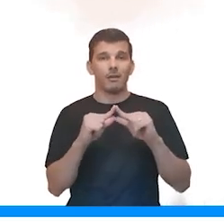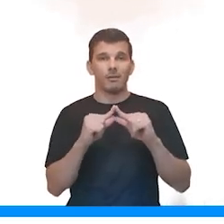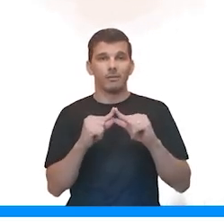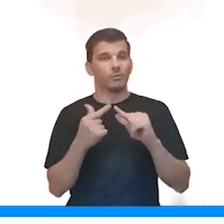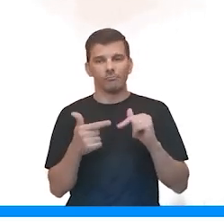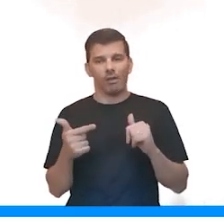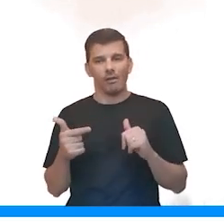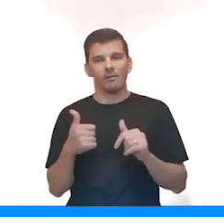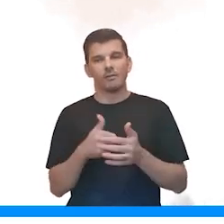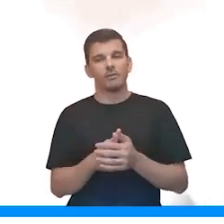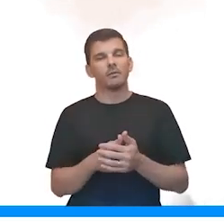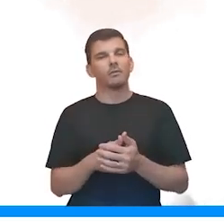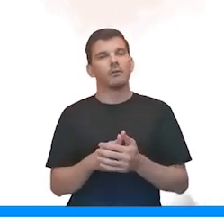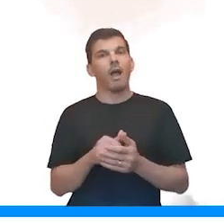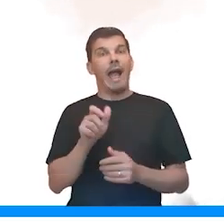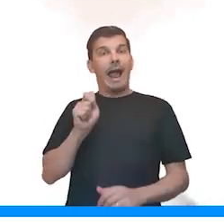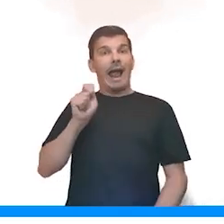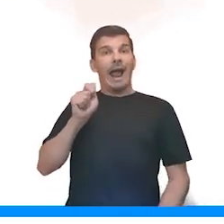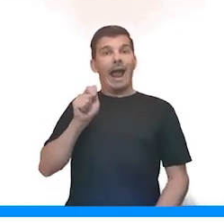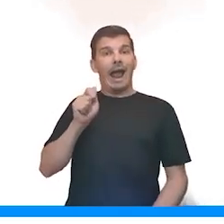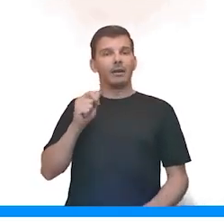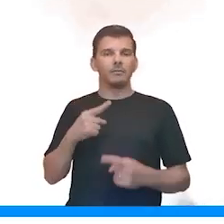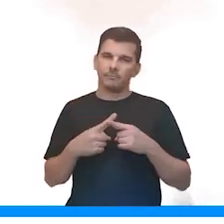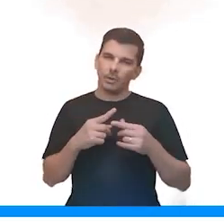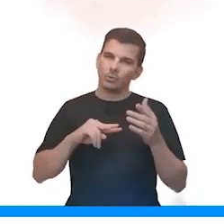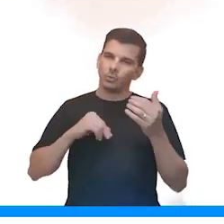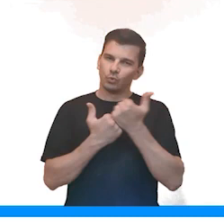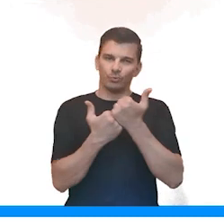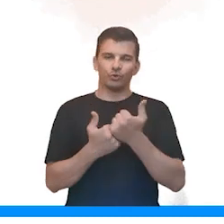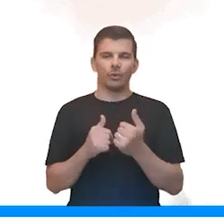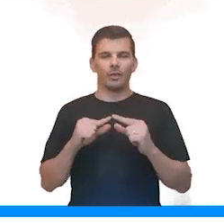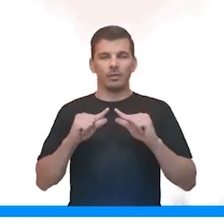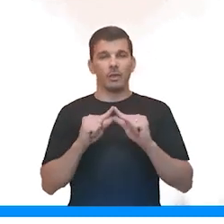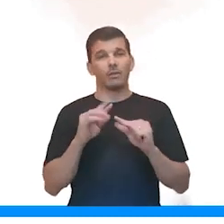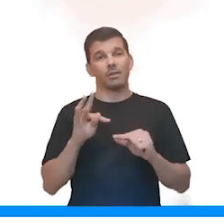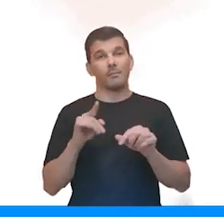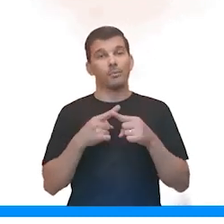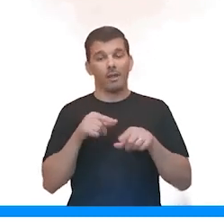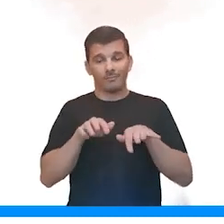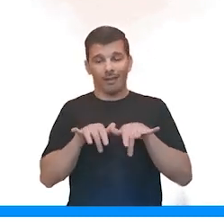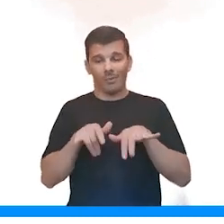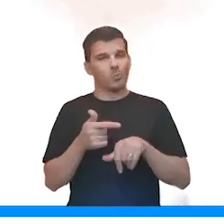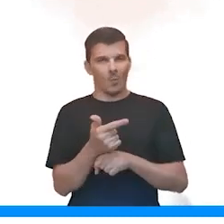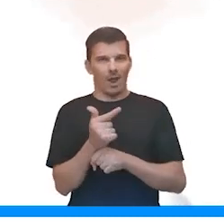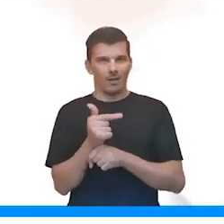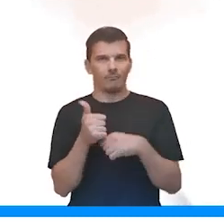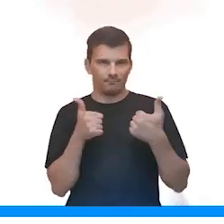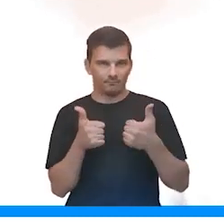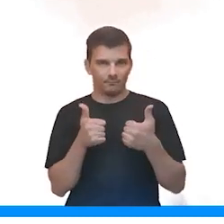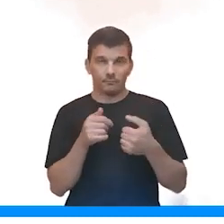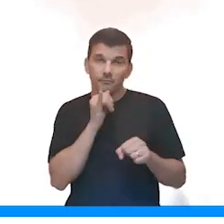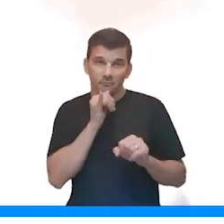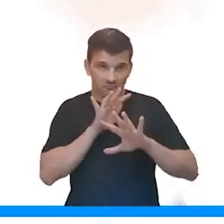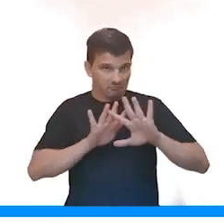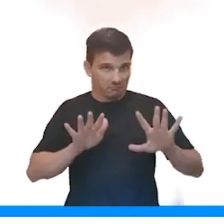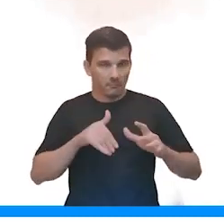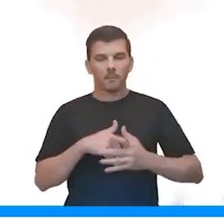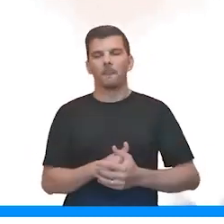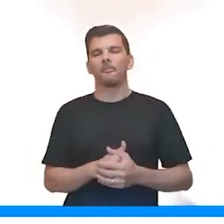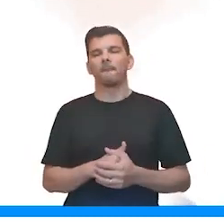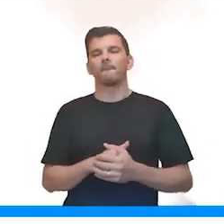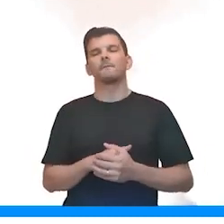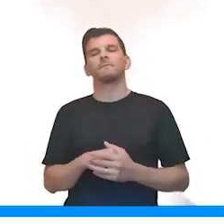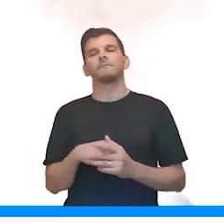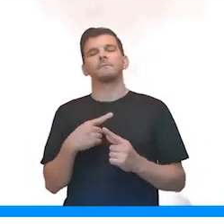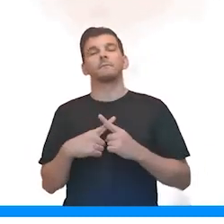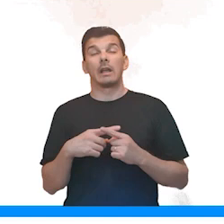no teclado não tem nenhum delta de triângulozinho, eu vou desenhar a letra A maiúsculo, mas pensa que é o delta, tá bom? Eu tenho um ΔU. E